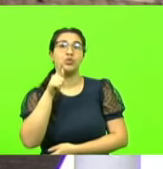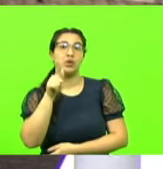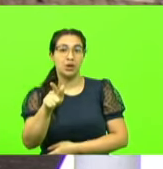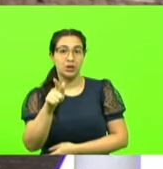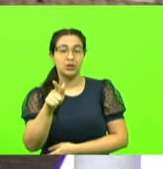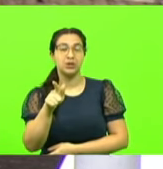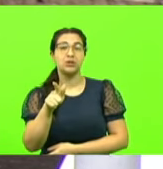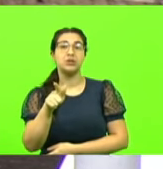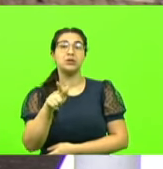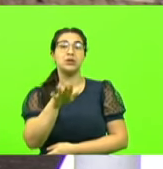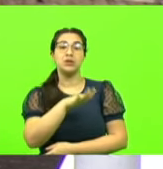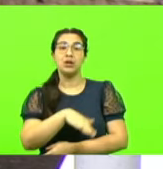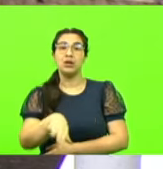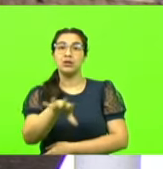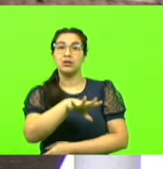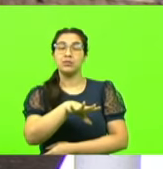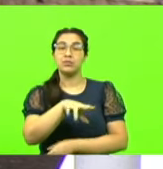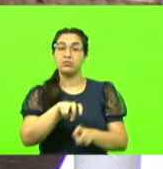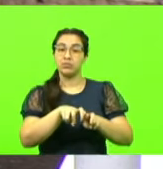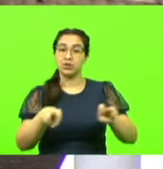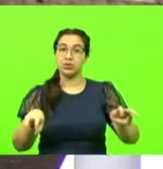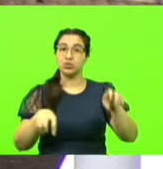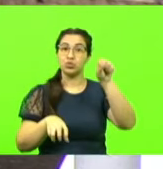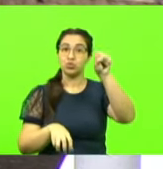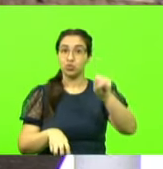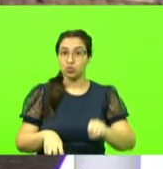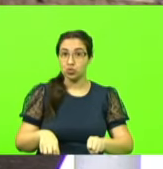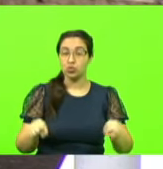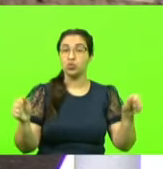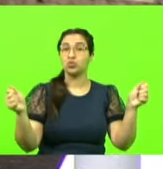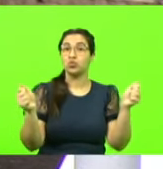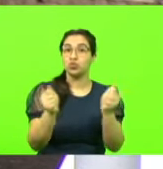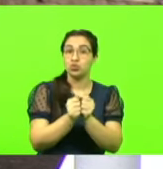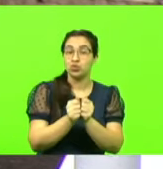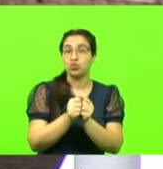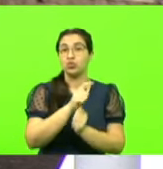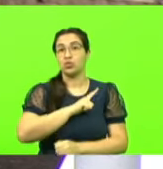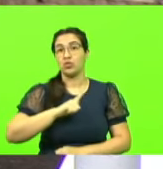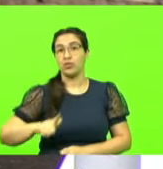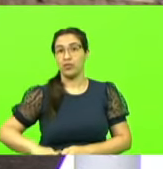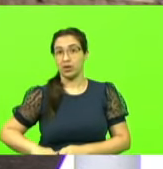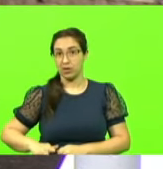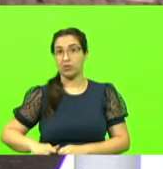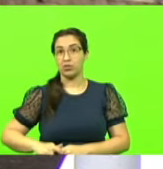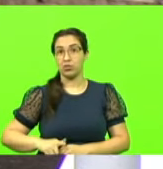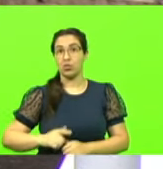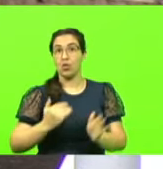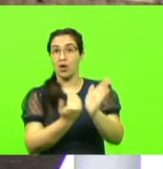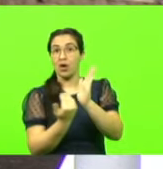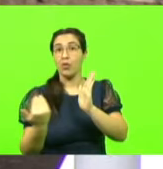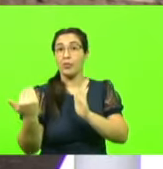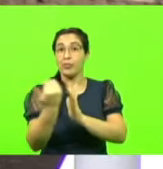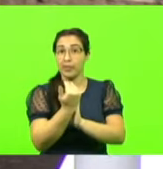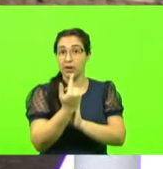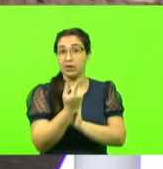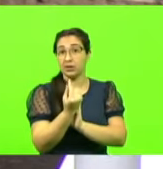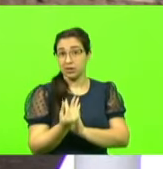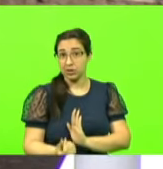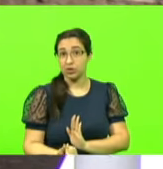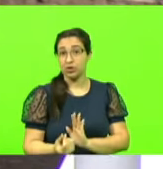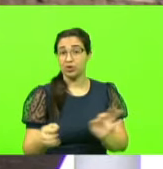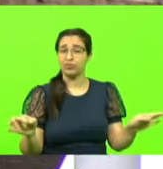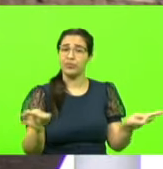colocou, e em consenso com o governador, mais 15 milhões para terminar aquele pedacinho que falta lá